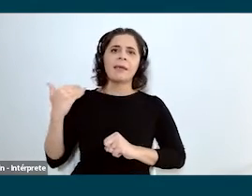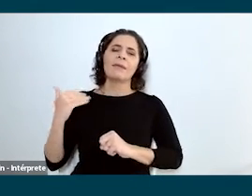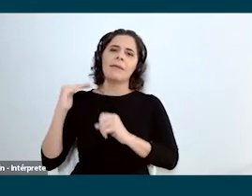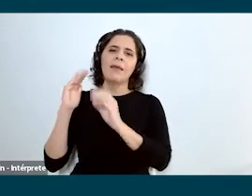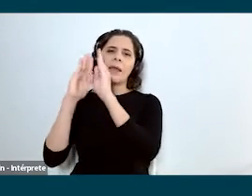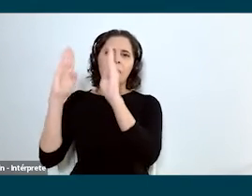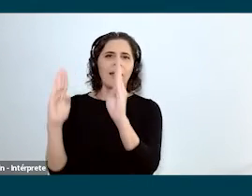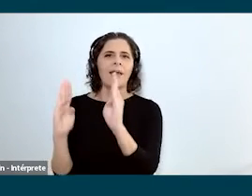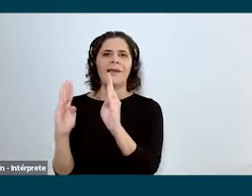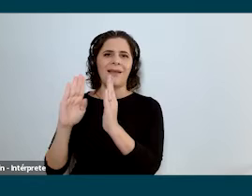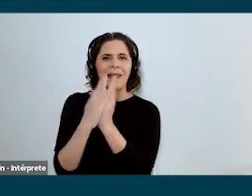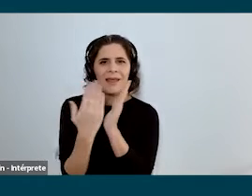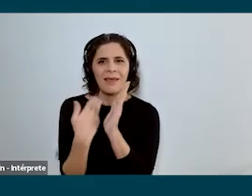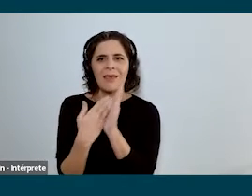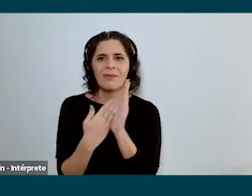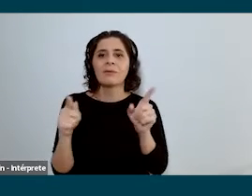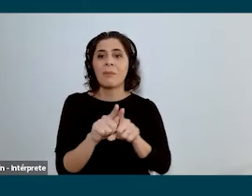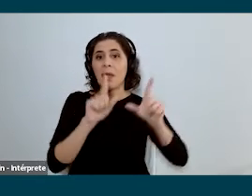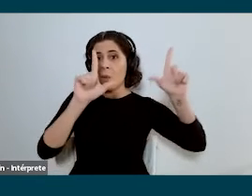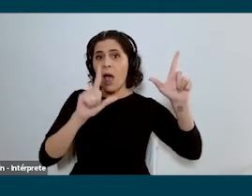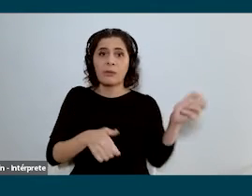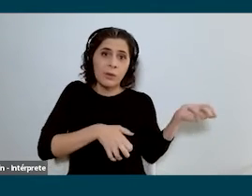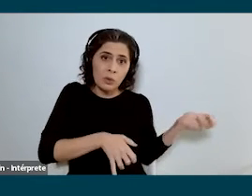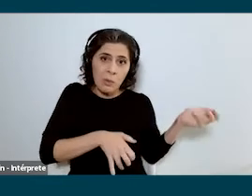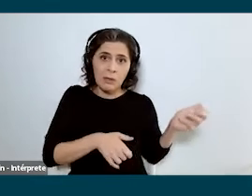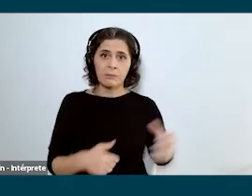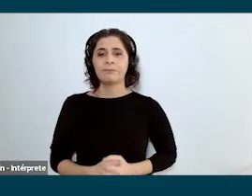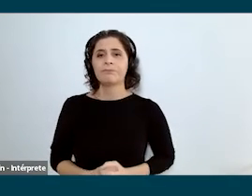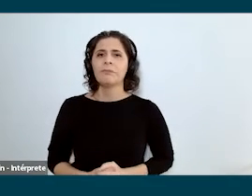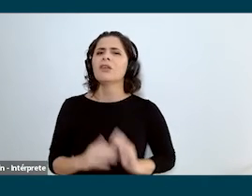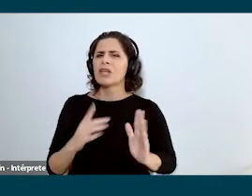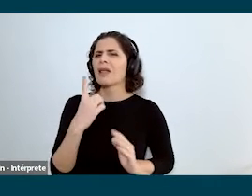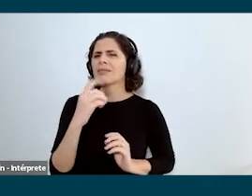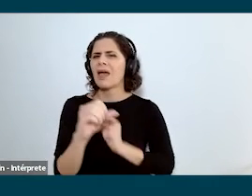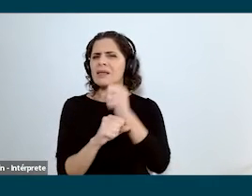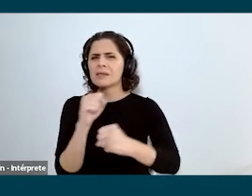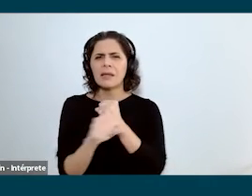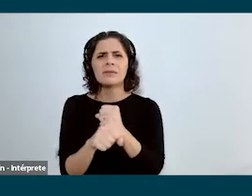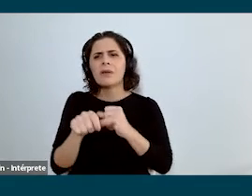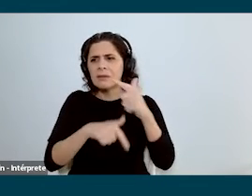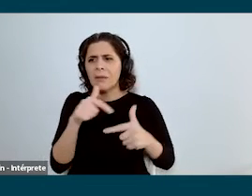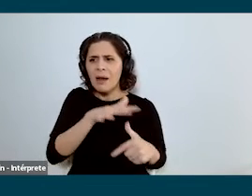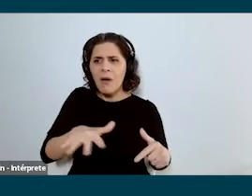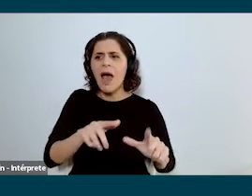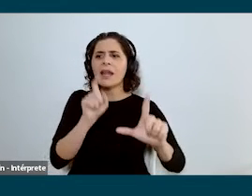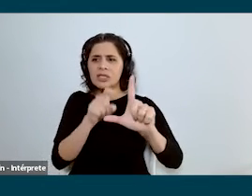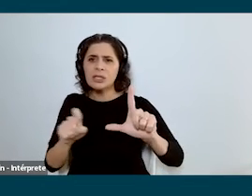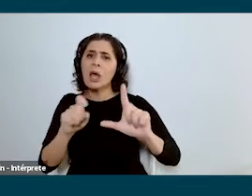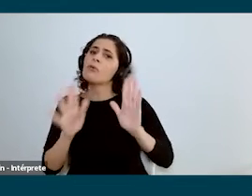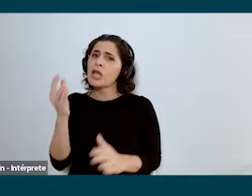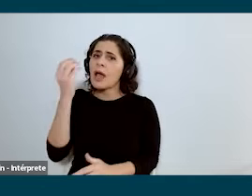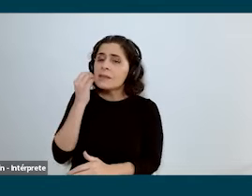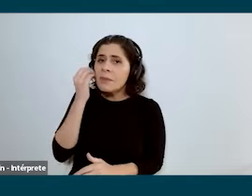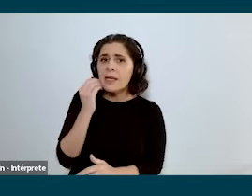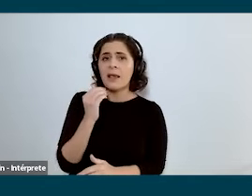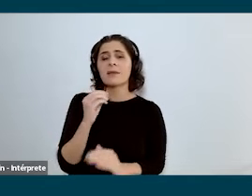e um ukulele, instrumento musical. Eu trabalho há 10 anos com produtos digitais, e antes da TW eu passei por experiências em empresas